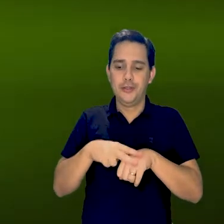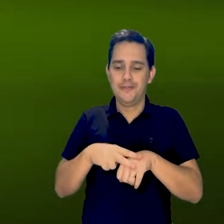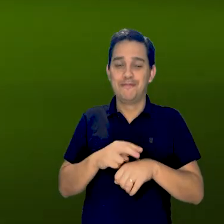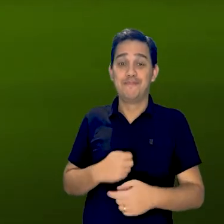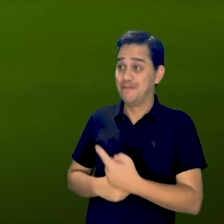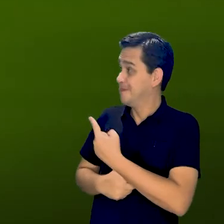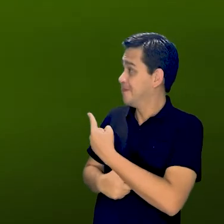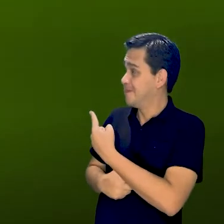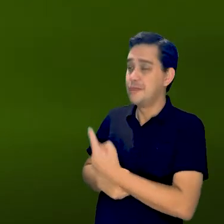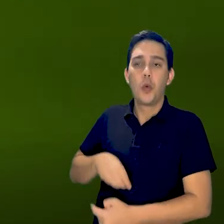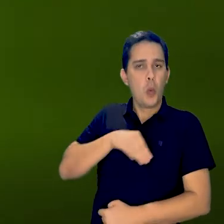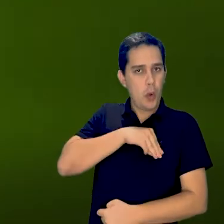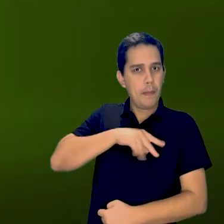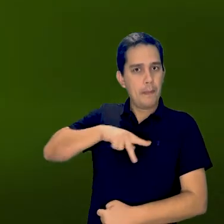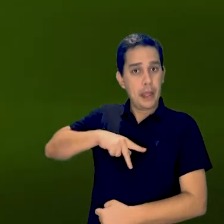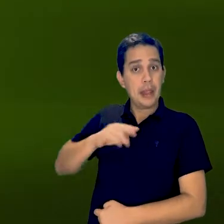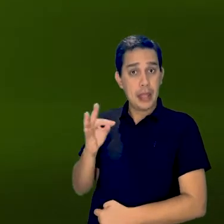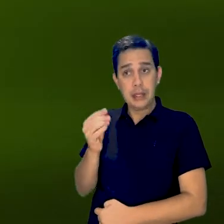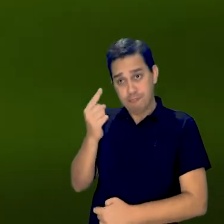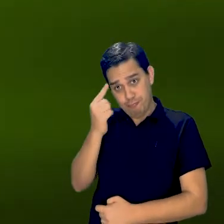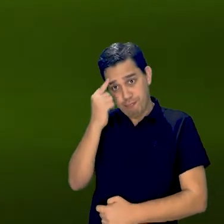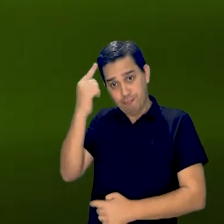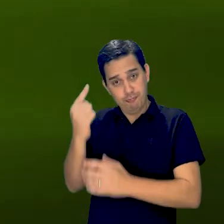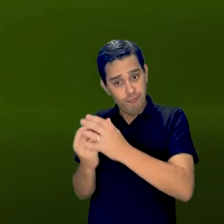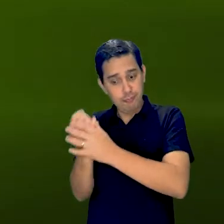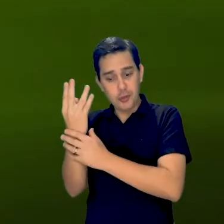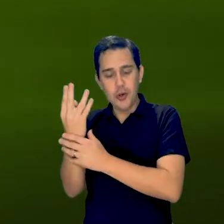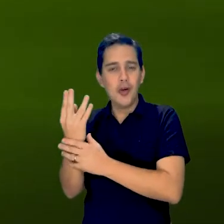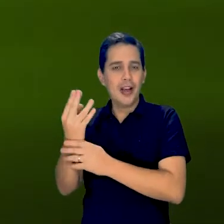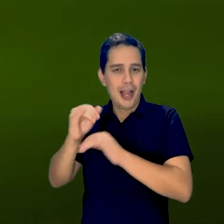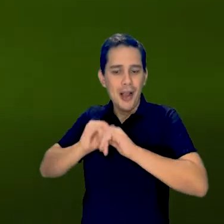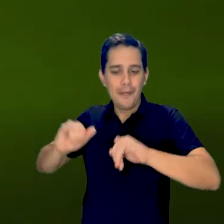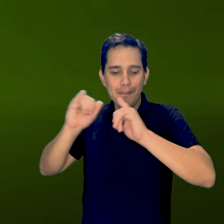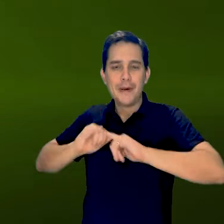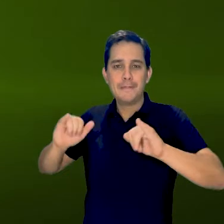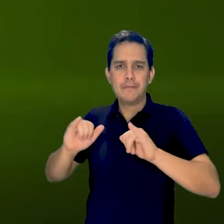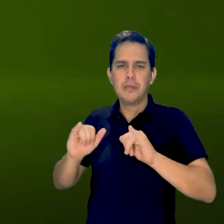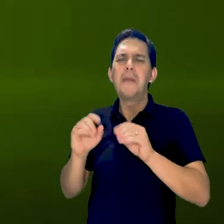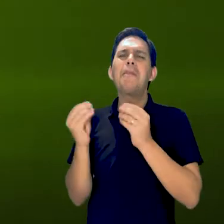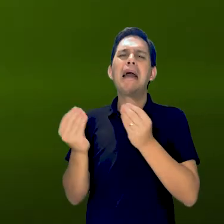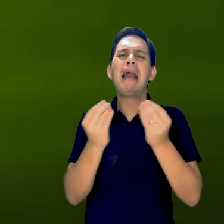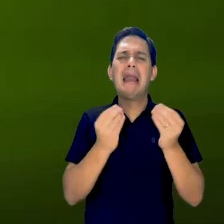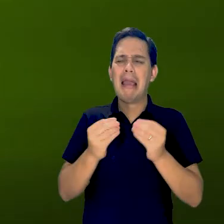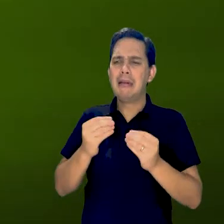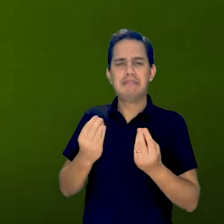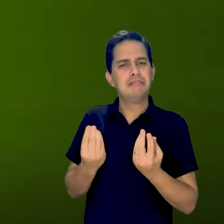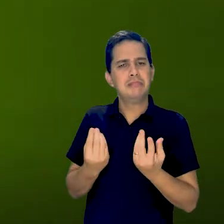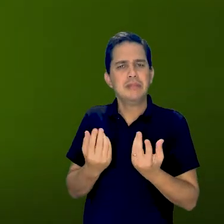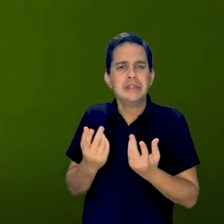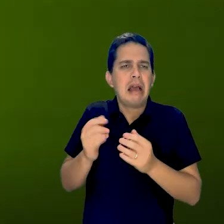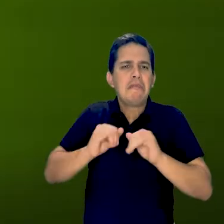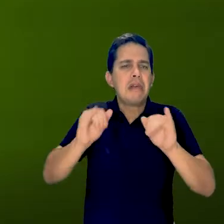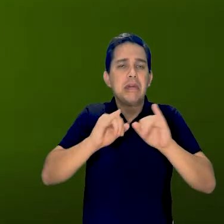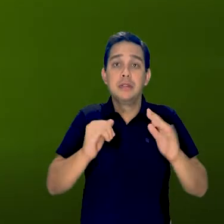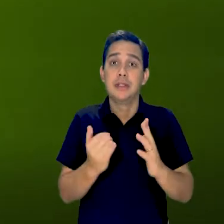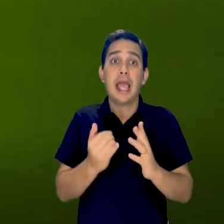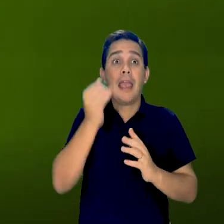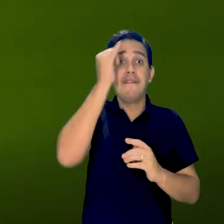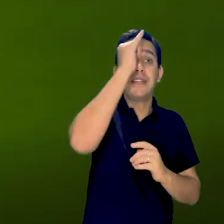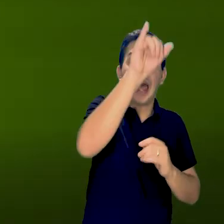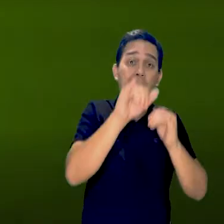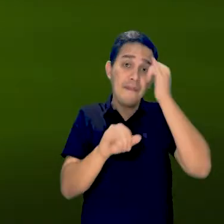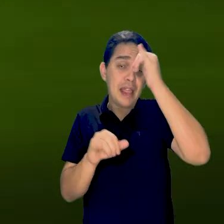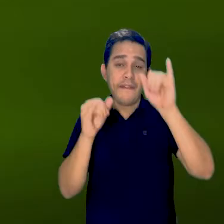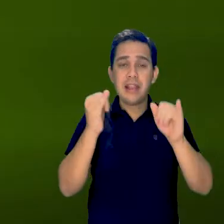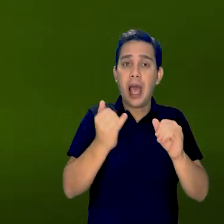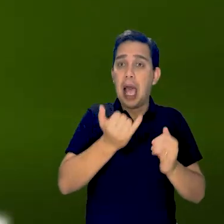Trabalho, MPT. O objetivo é divulgar a luta pela prevenção aos riscos de acidentes e doenças relacionados ao trabalho